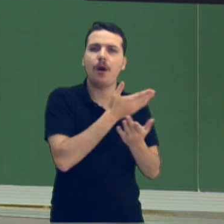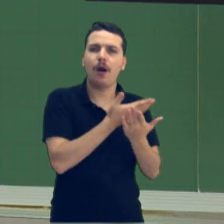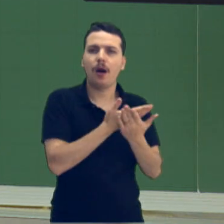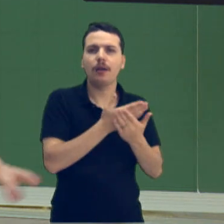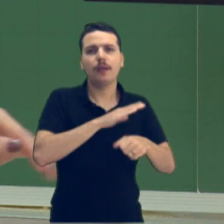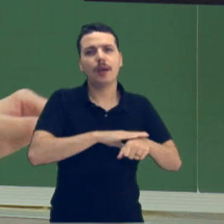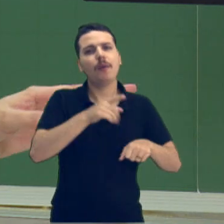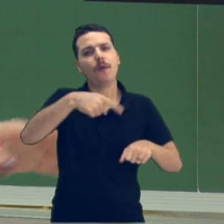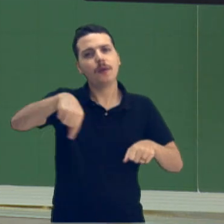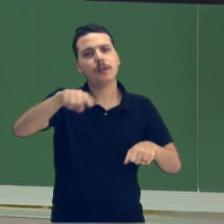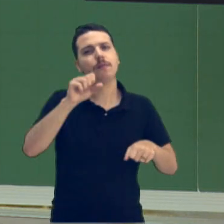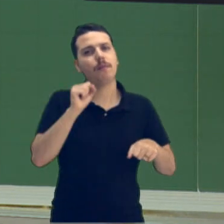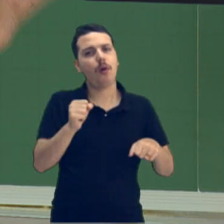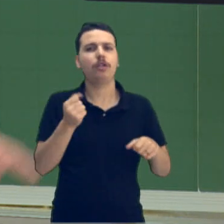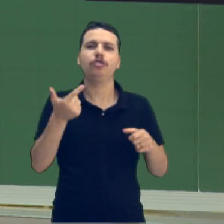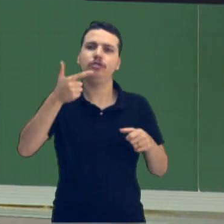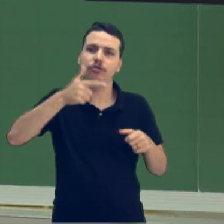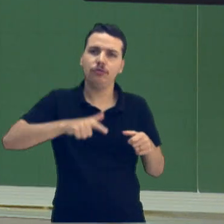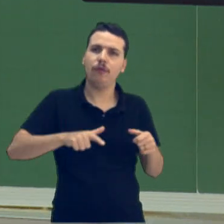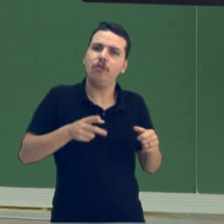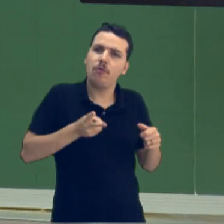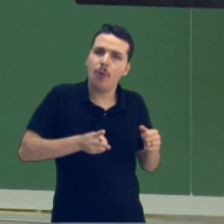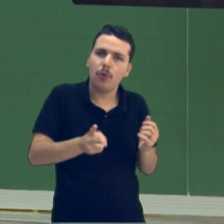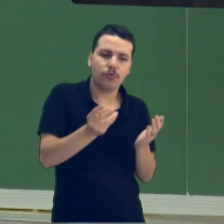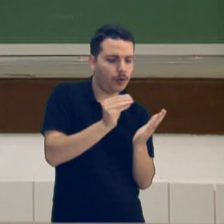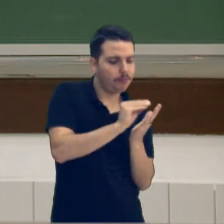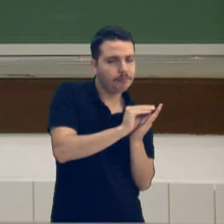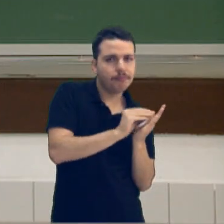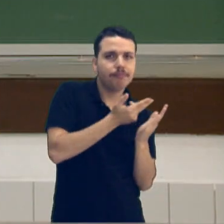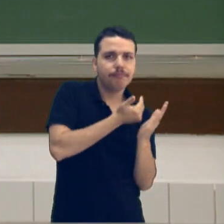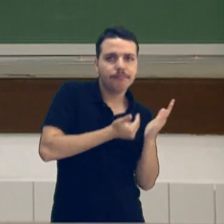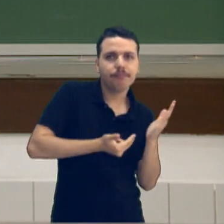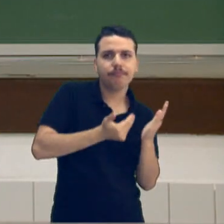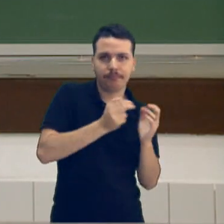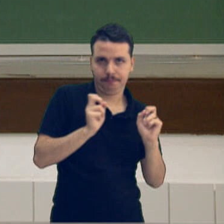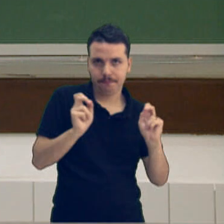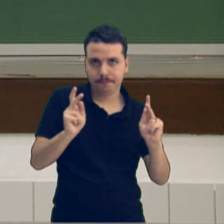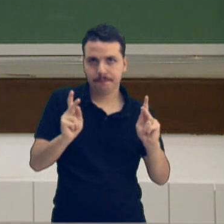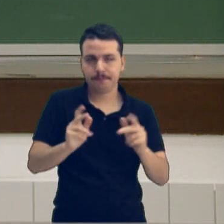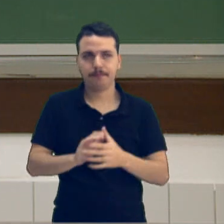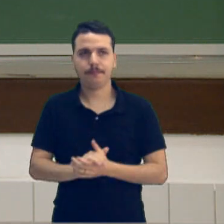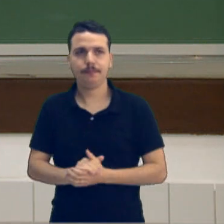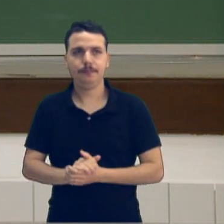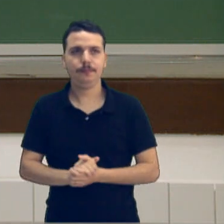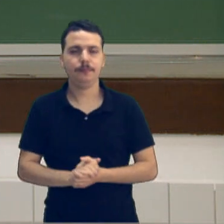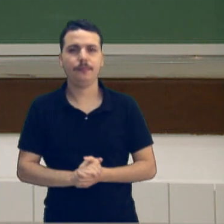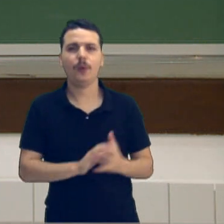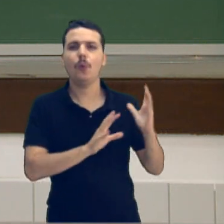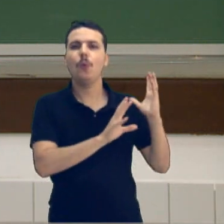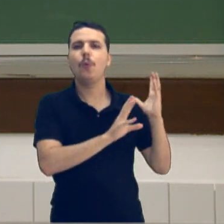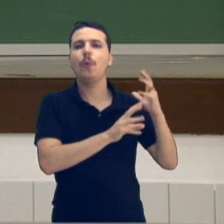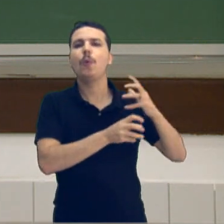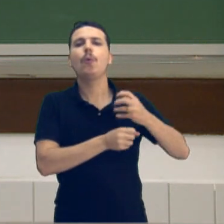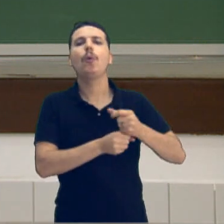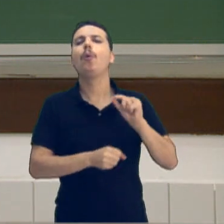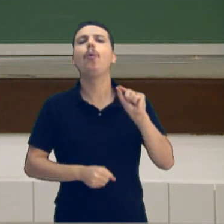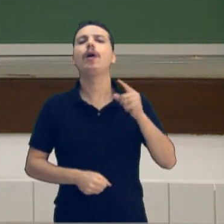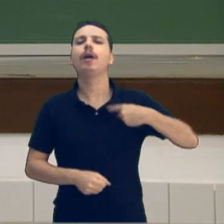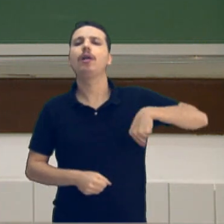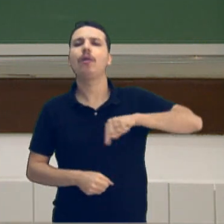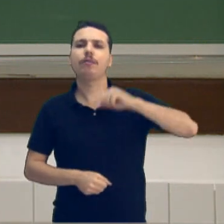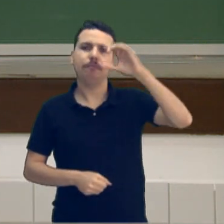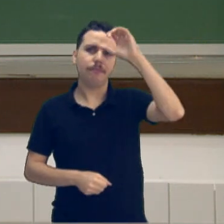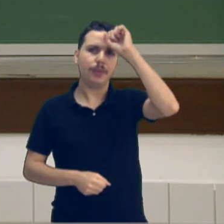tempo, vocês podem retomar, refazer, certinho? Vamos adiante então. Retomando então o que a gente